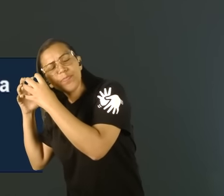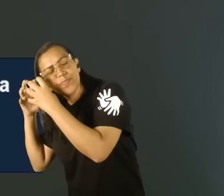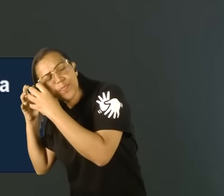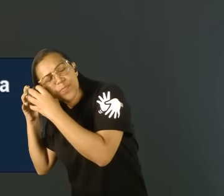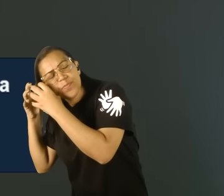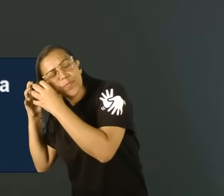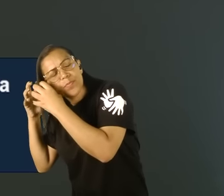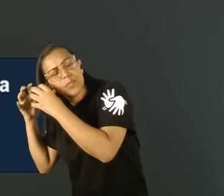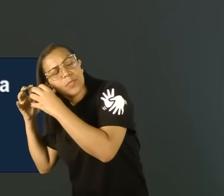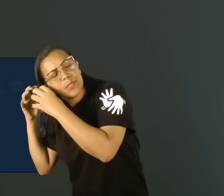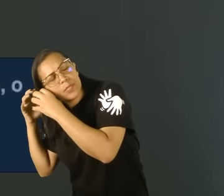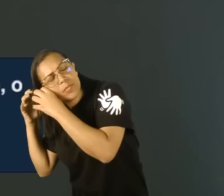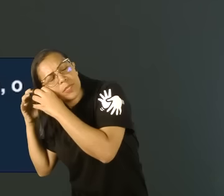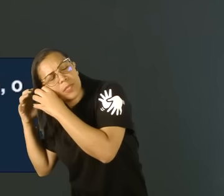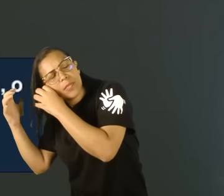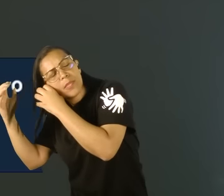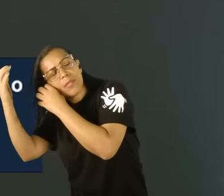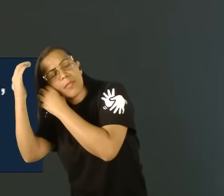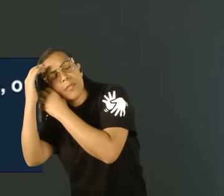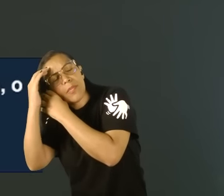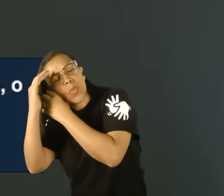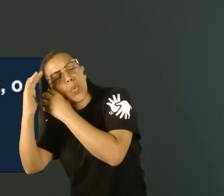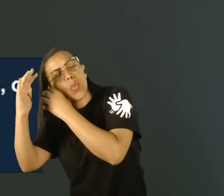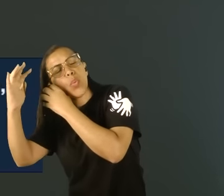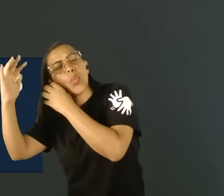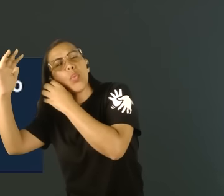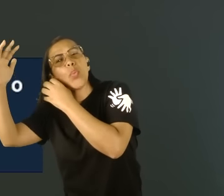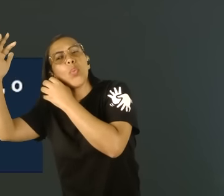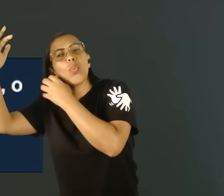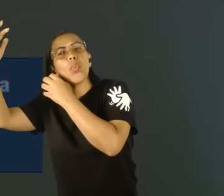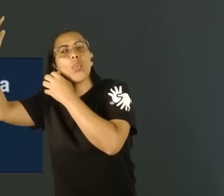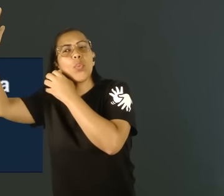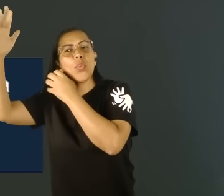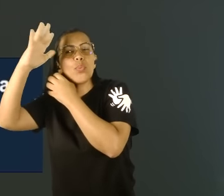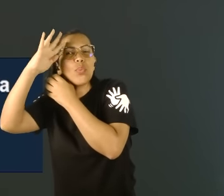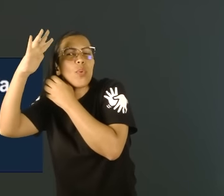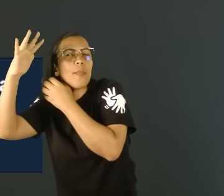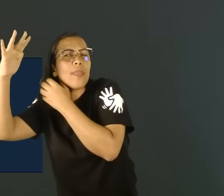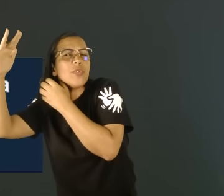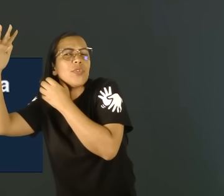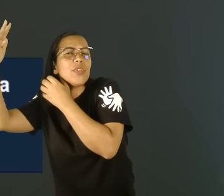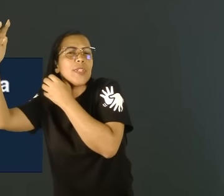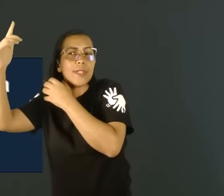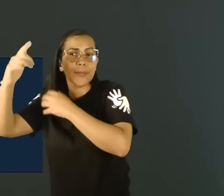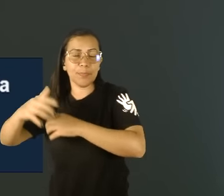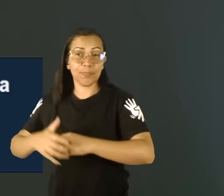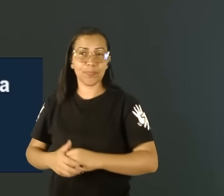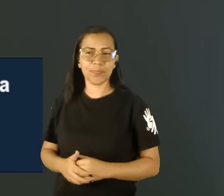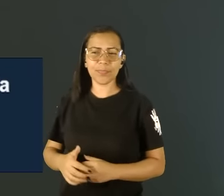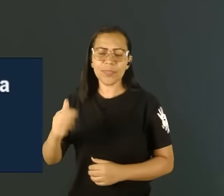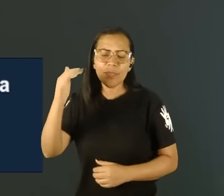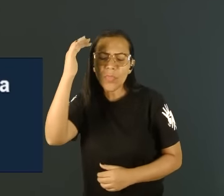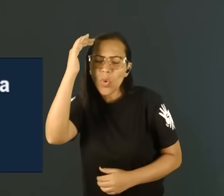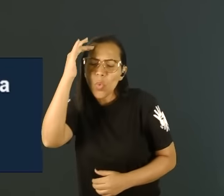céus, e pela qual, volta lá, por favor, e pela qual os anjos de Deus